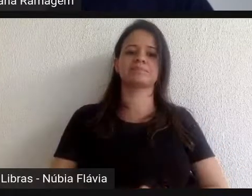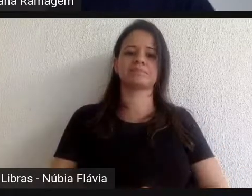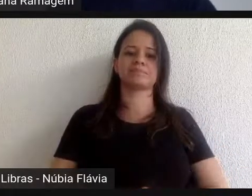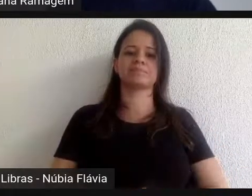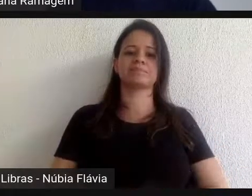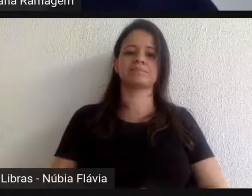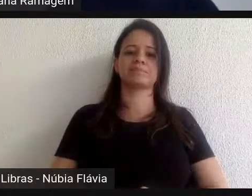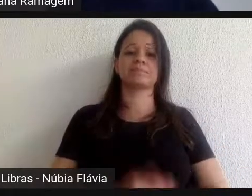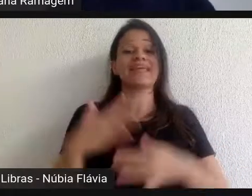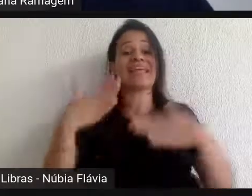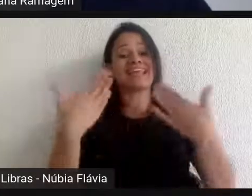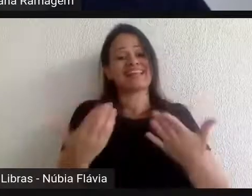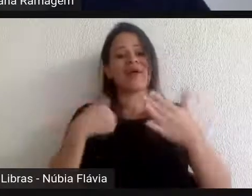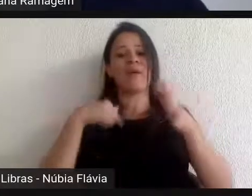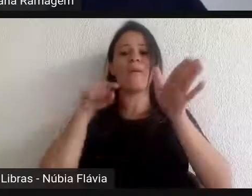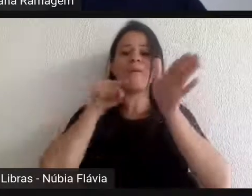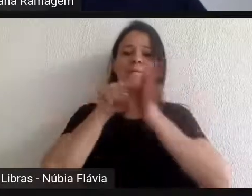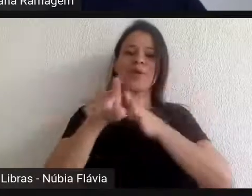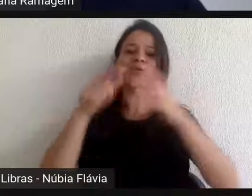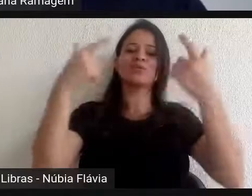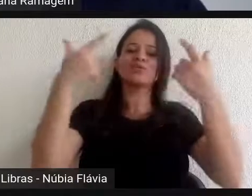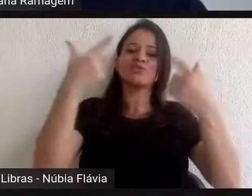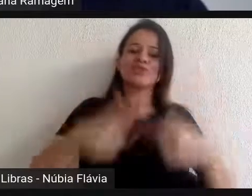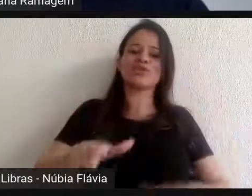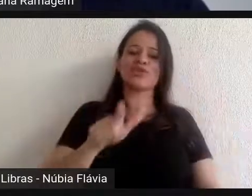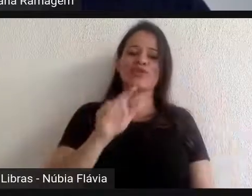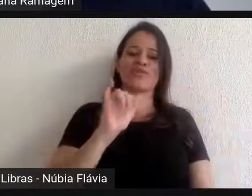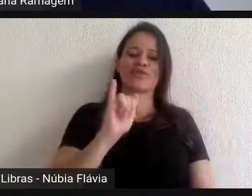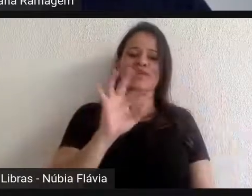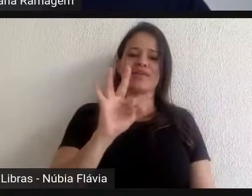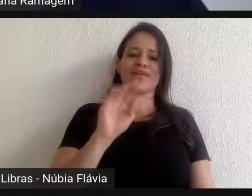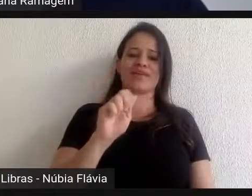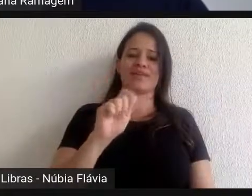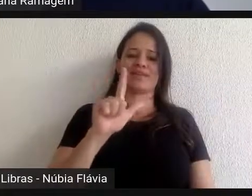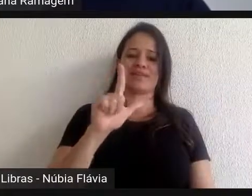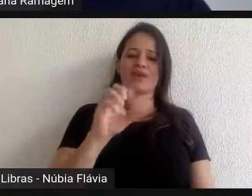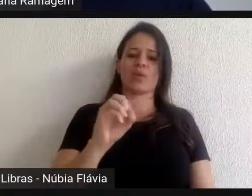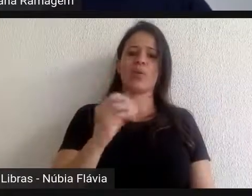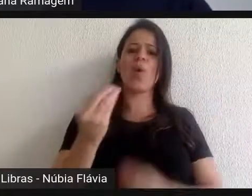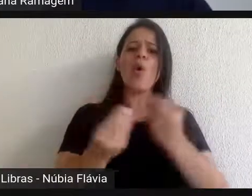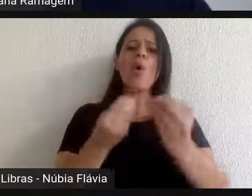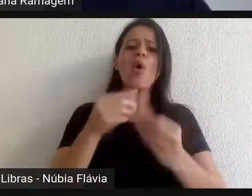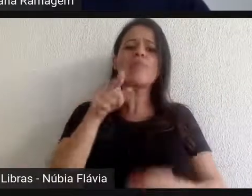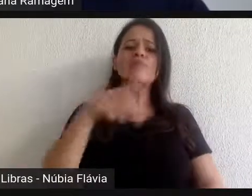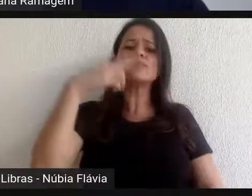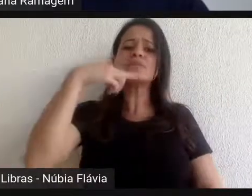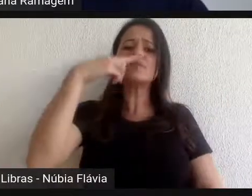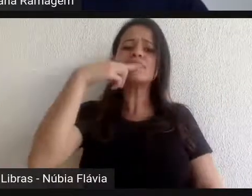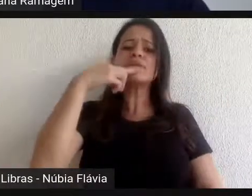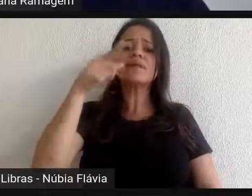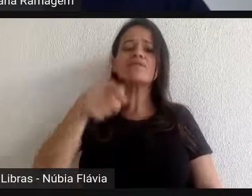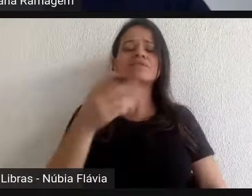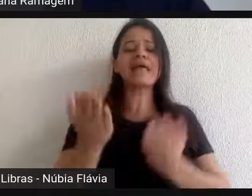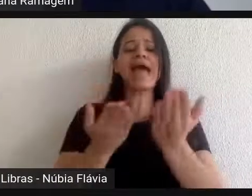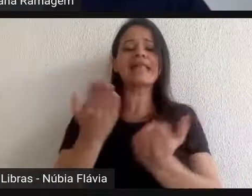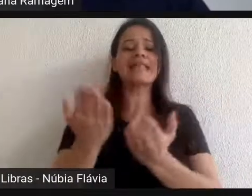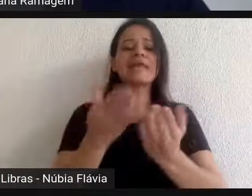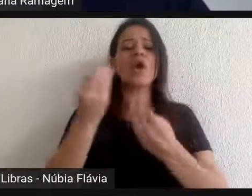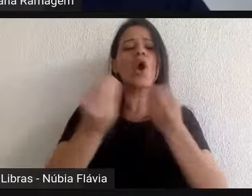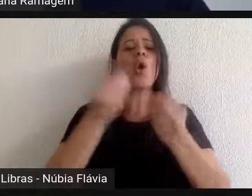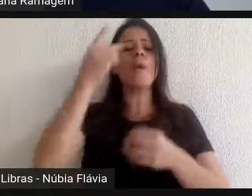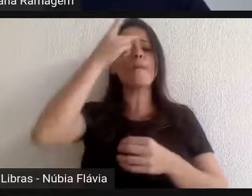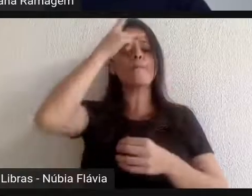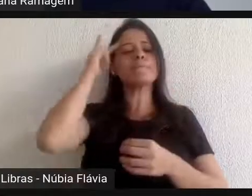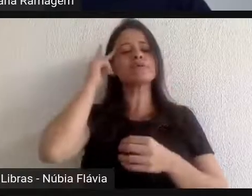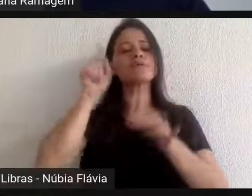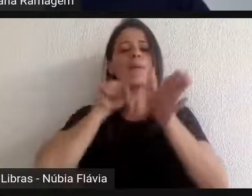Bom, eu vou fazer a mesma pergunta para você, Ítalo. Em relação aos seus atendimentos, né? O que tem surgido